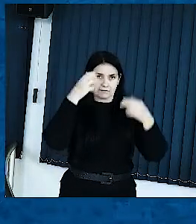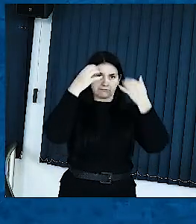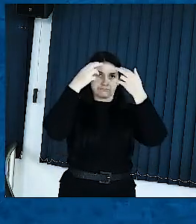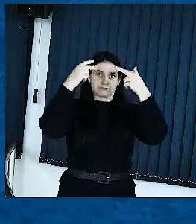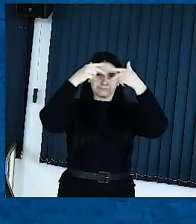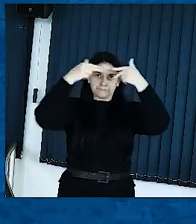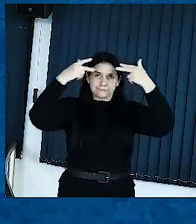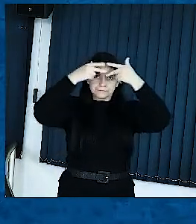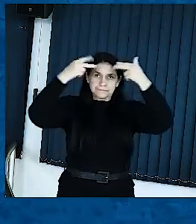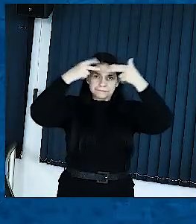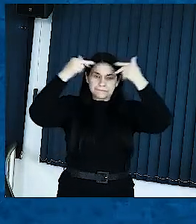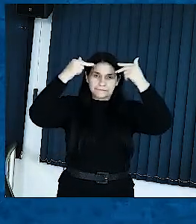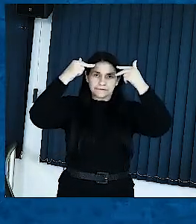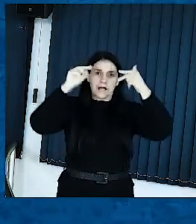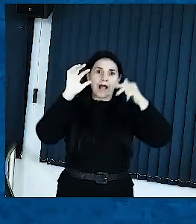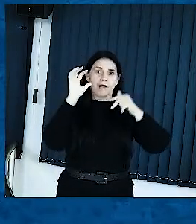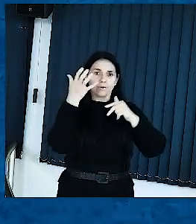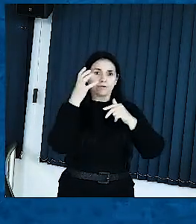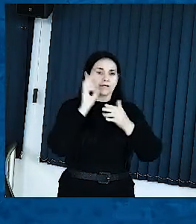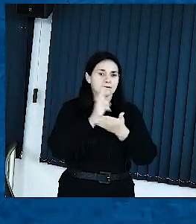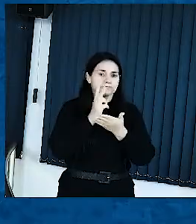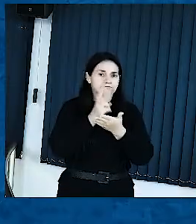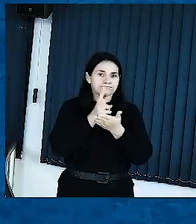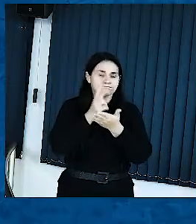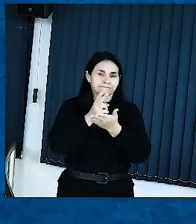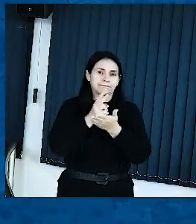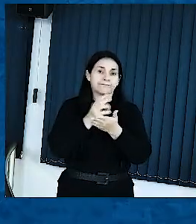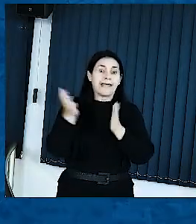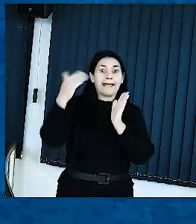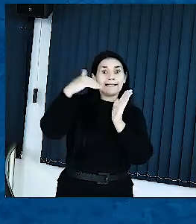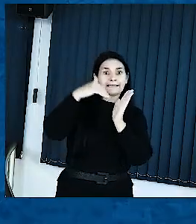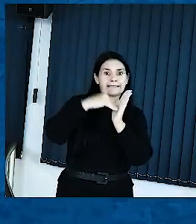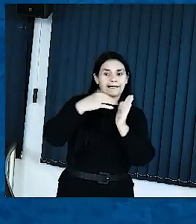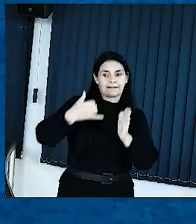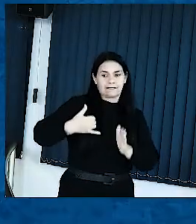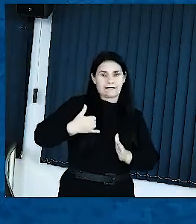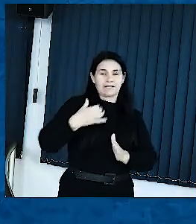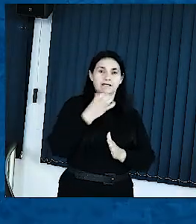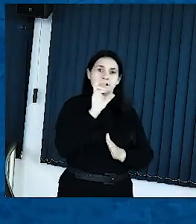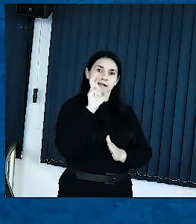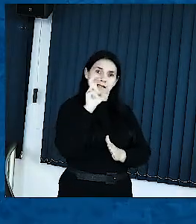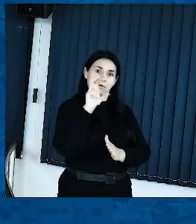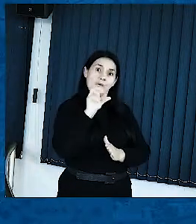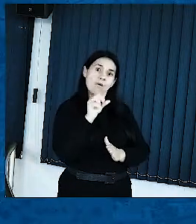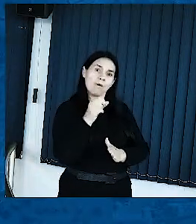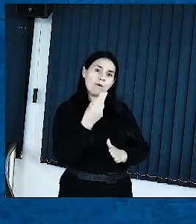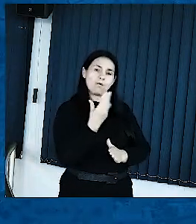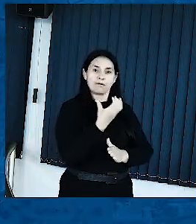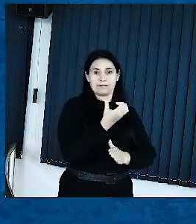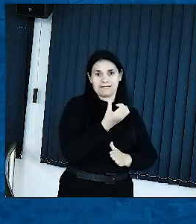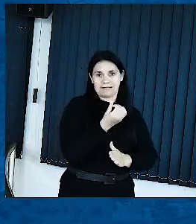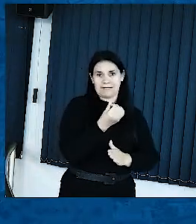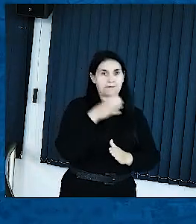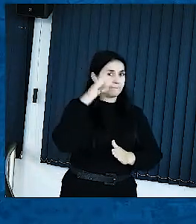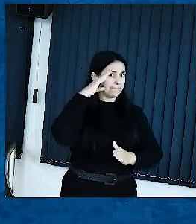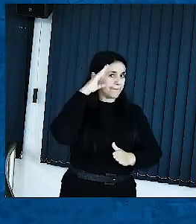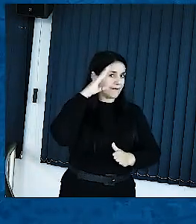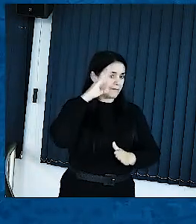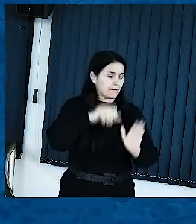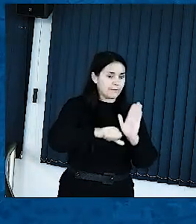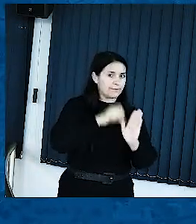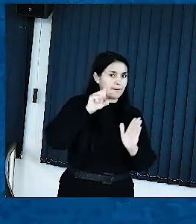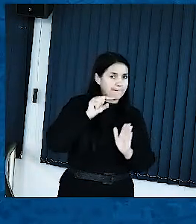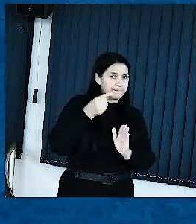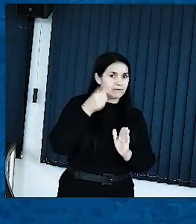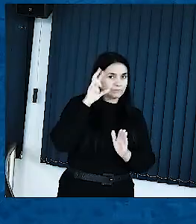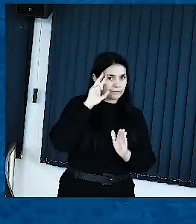acontece intensamente até os 5, 6 anos de idade, principalmente nos primeiros 1000 dias,